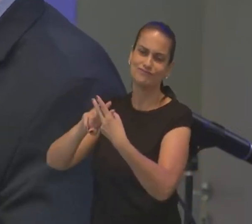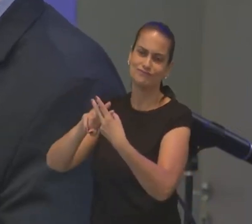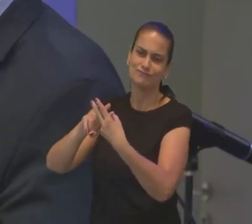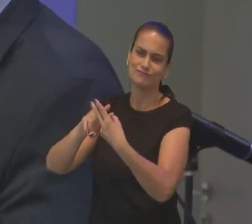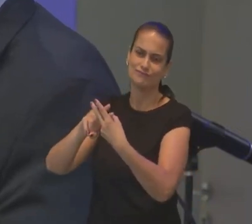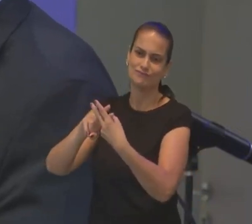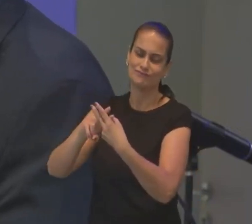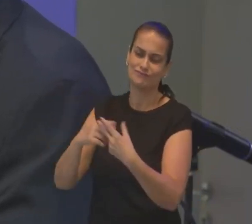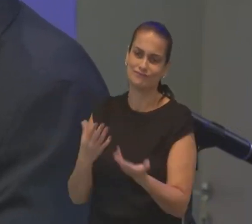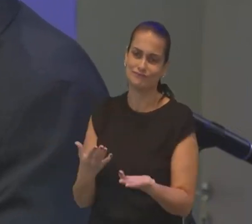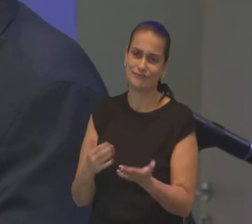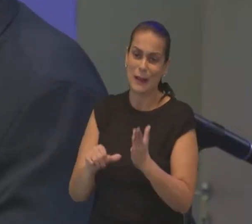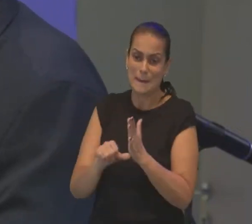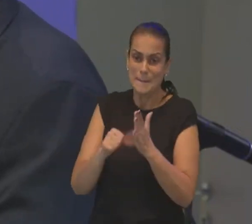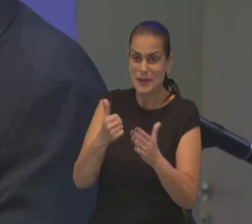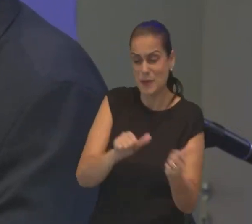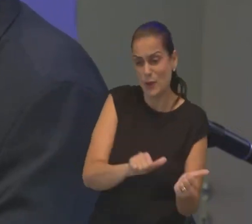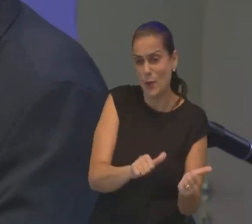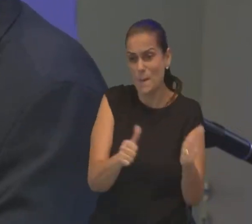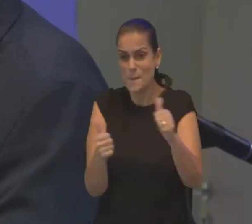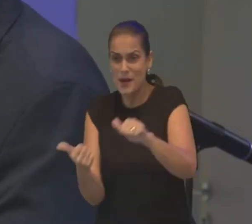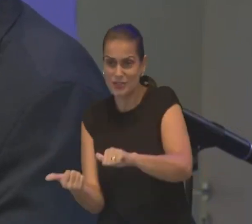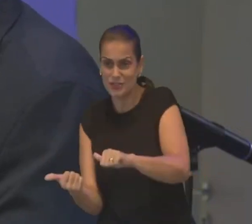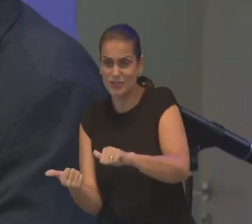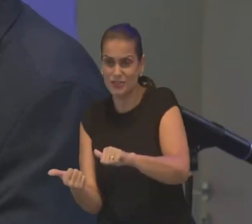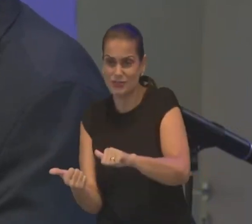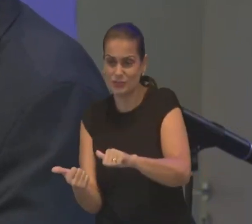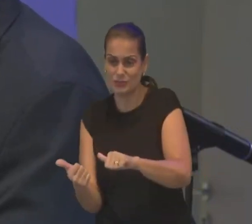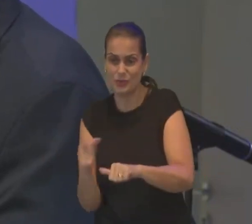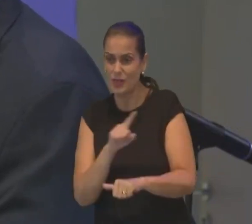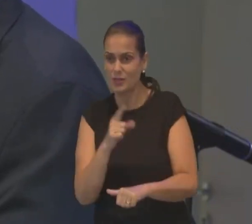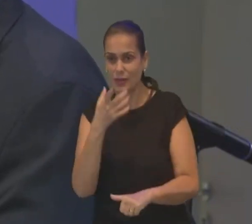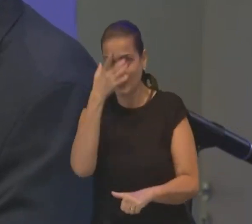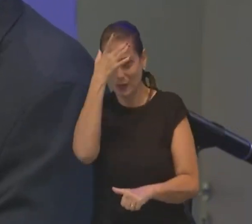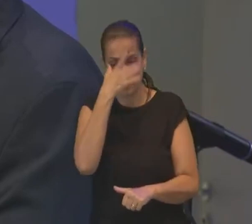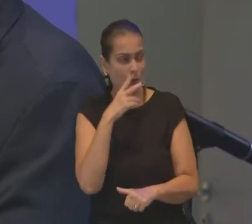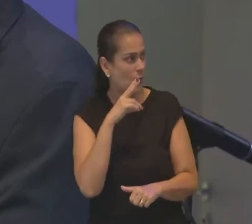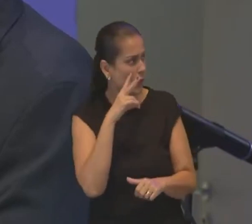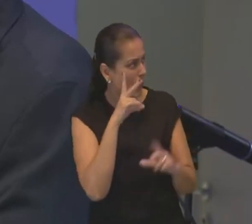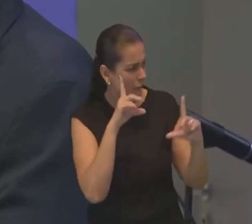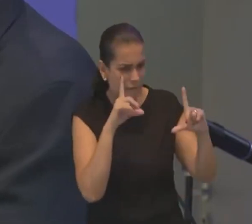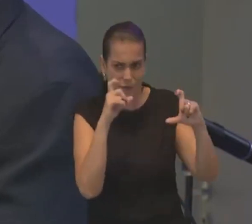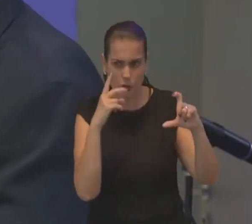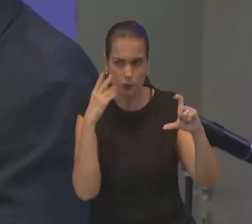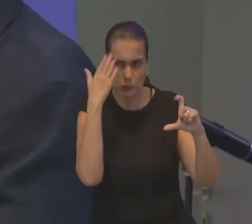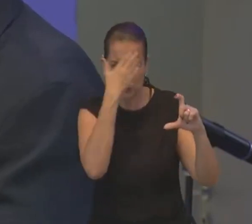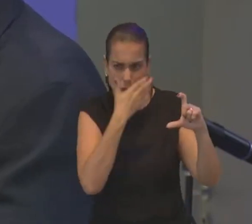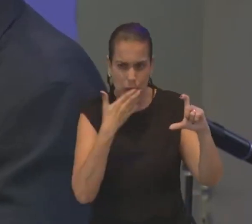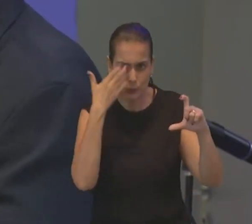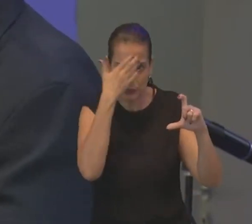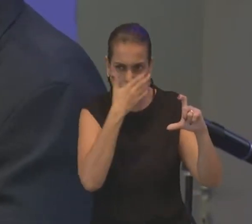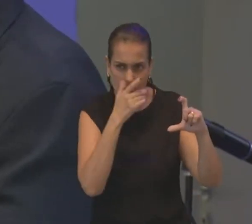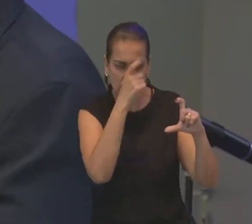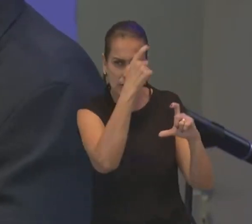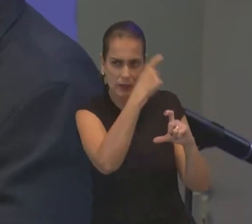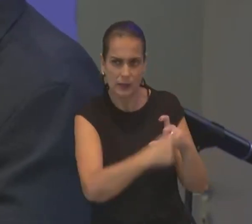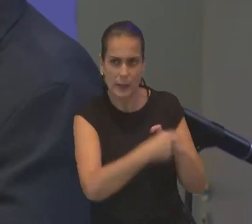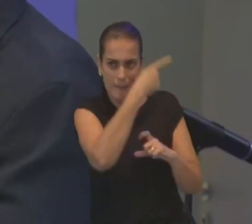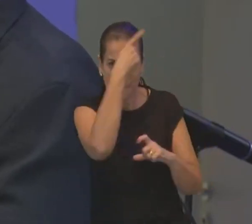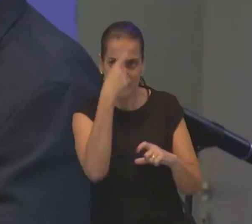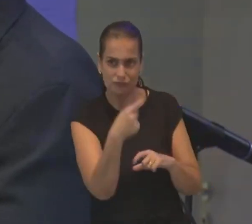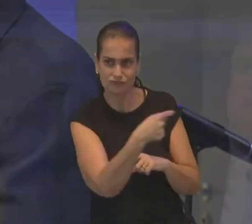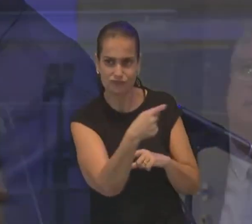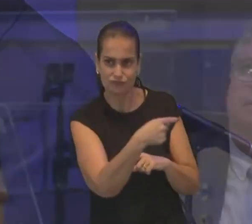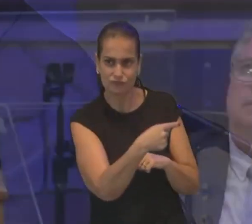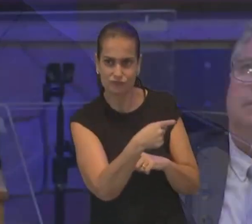Esse primeiro batismo que vocês não estão vendo o rosto, é exatamente essa pessoa, mas